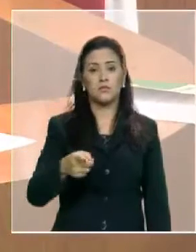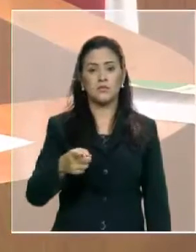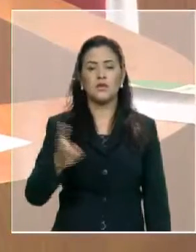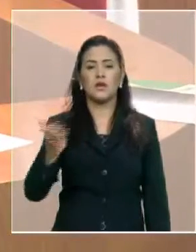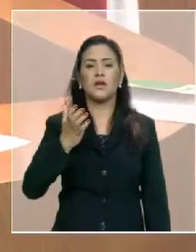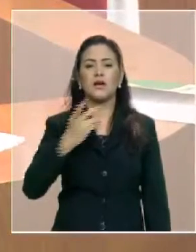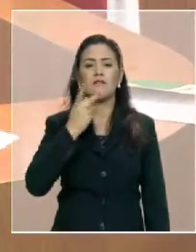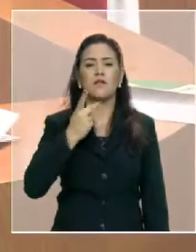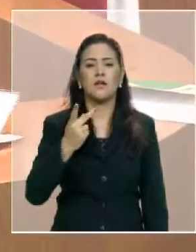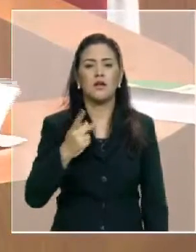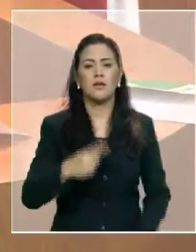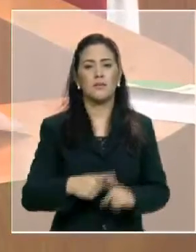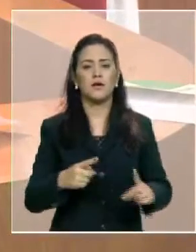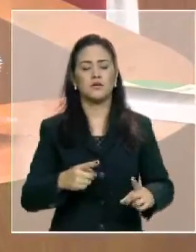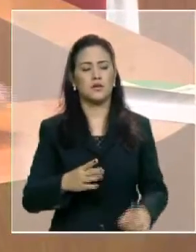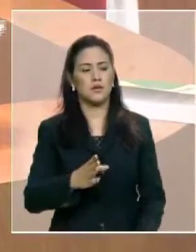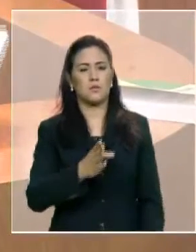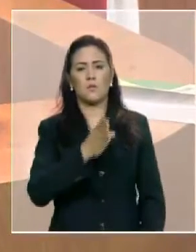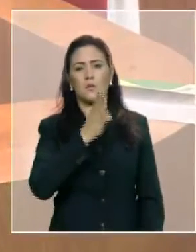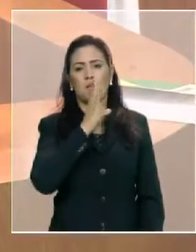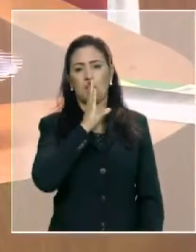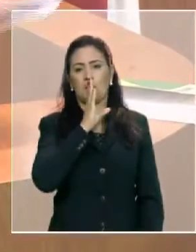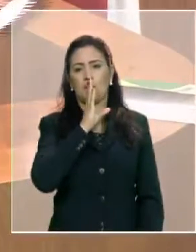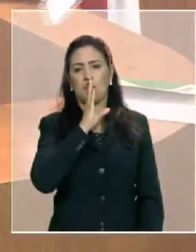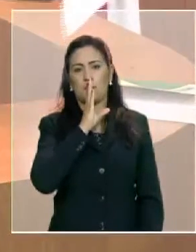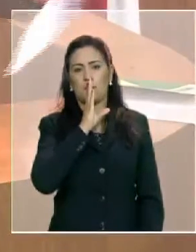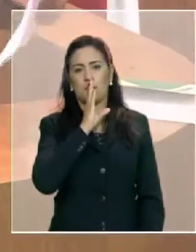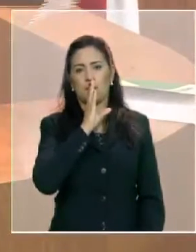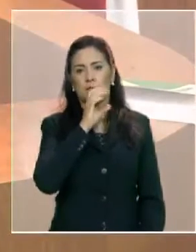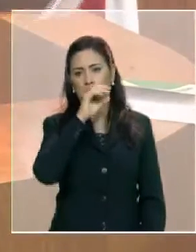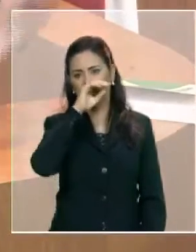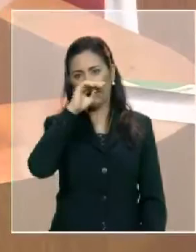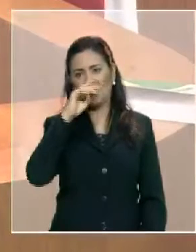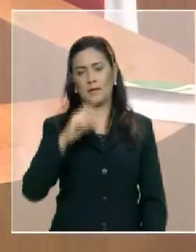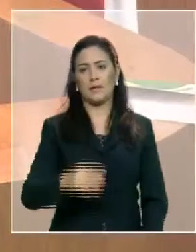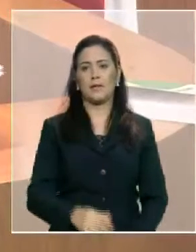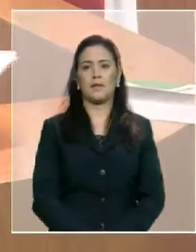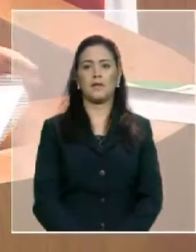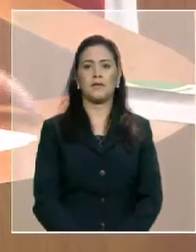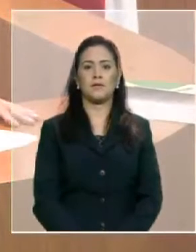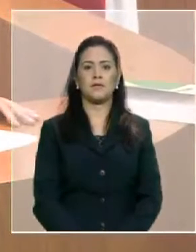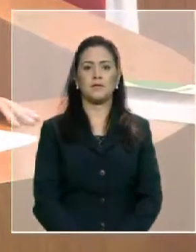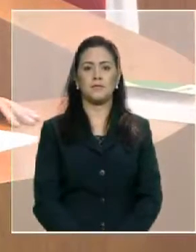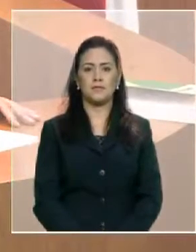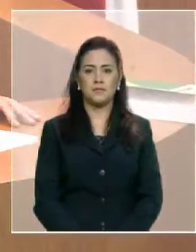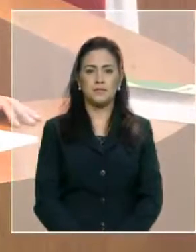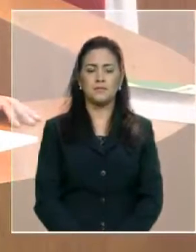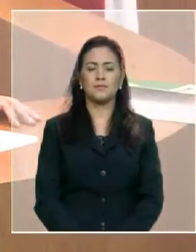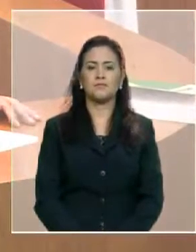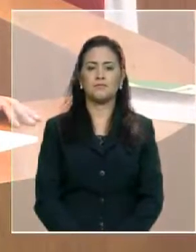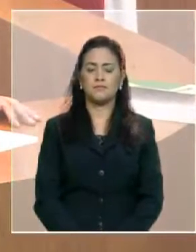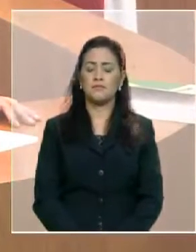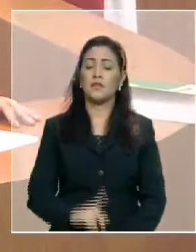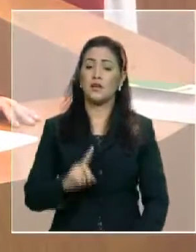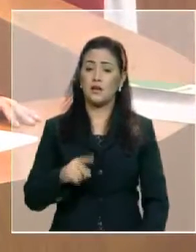falar. Vai ao município ao lado e é seu aliado. Está aqui o microfone, fale pelo tempo que Vossa Excelência quiser. Esse é o governo comunista. Esse é o